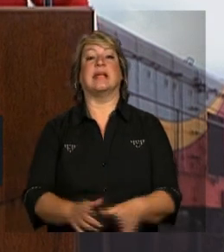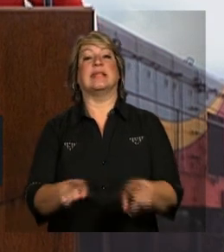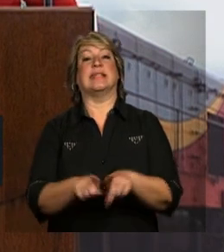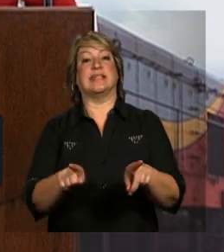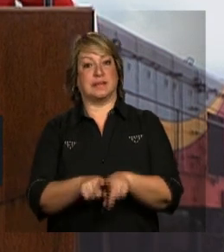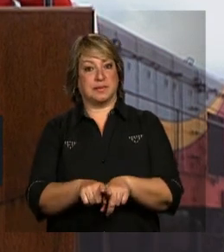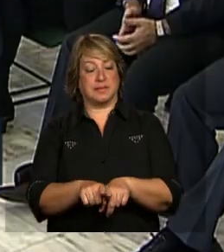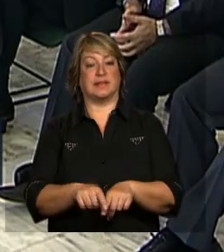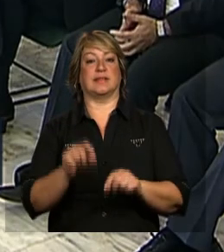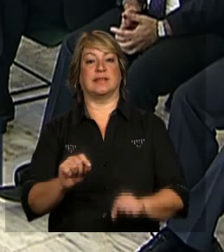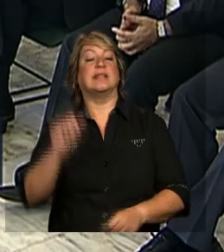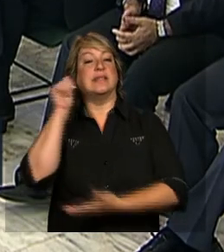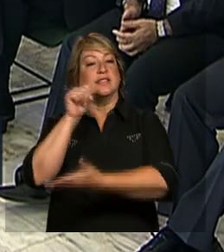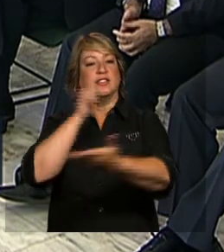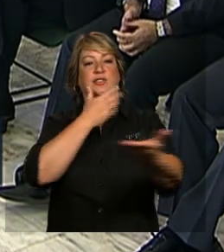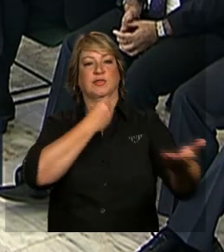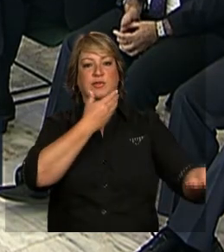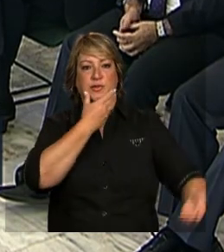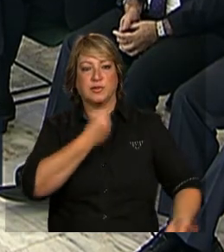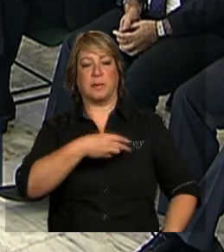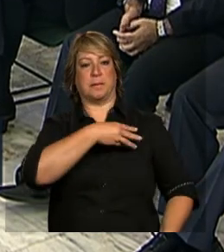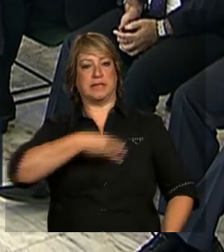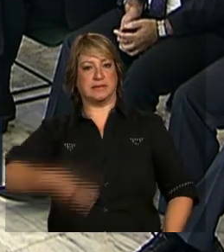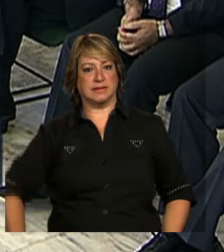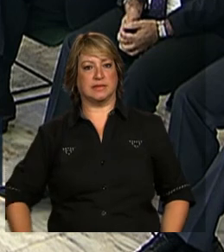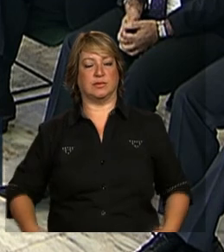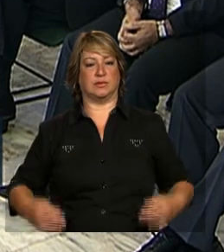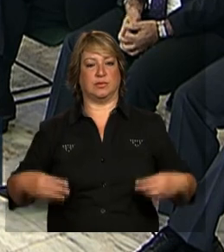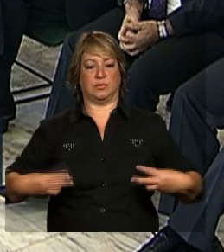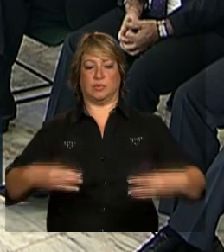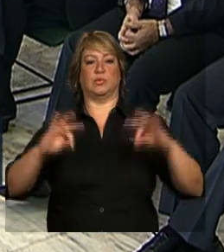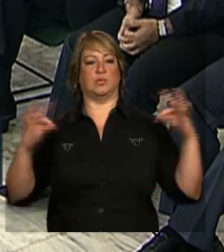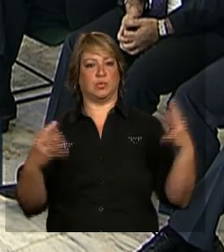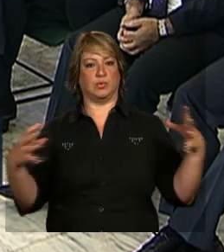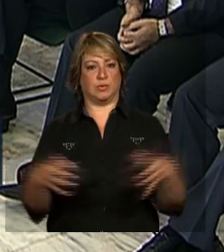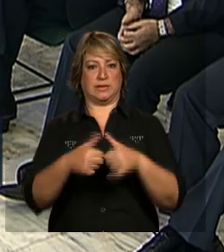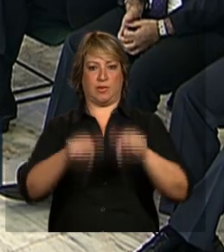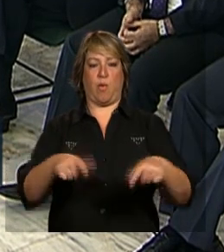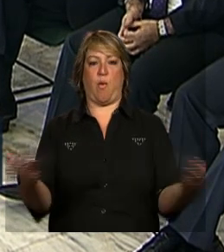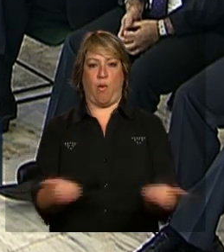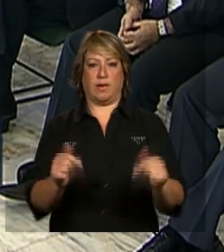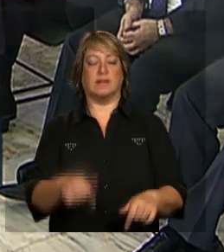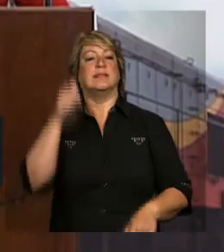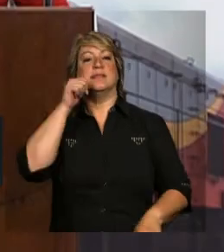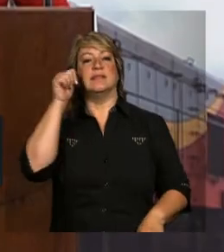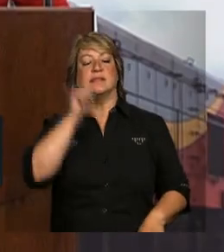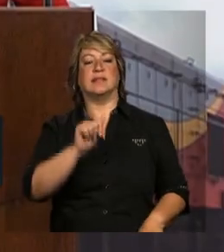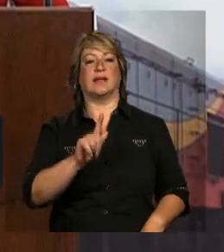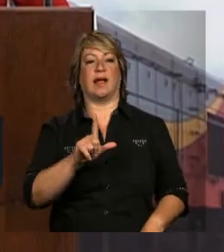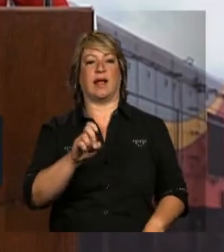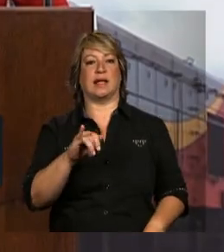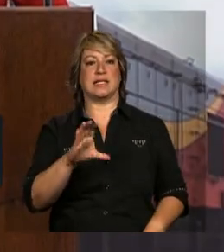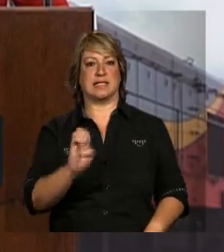cumprimentar as senhoras e senhores ministros de estado aqui presentes complementando a ministra Gleisi